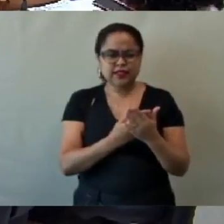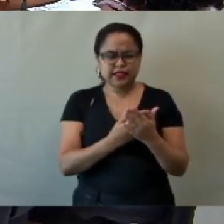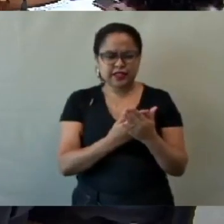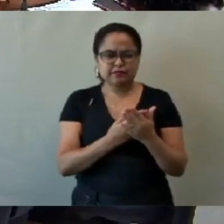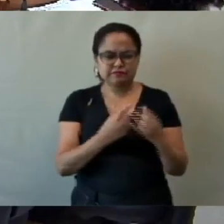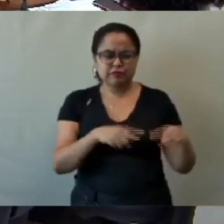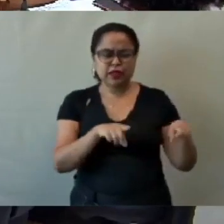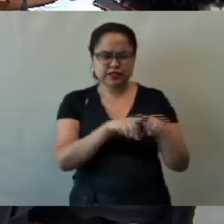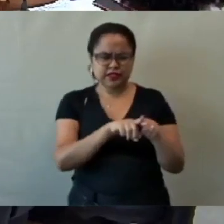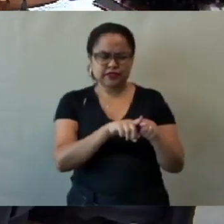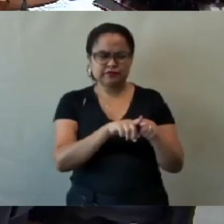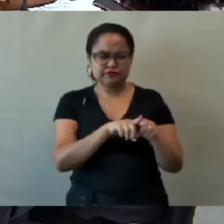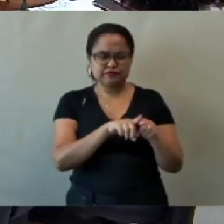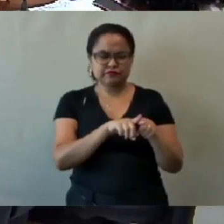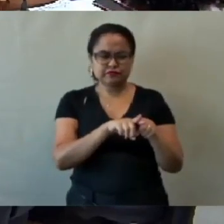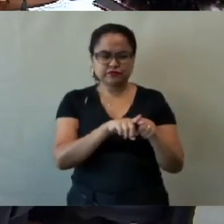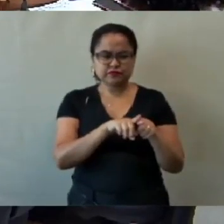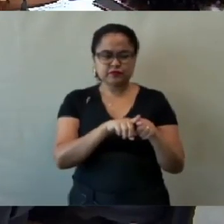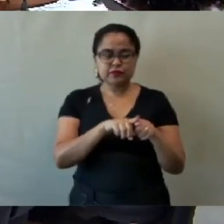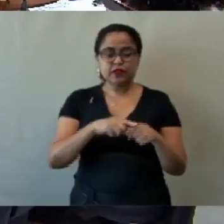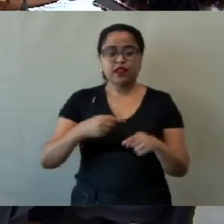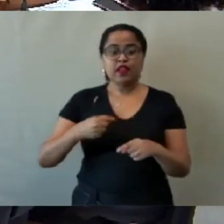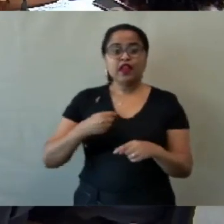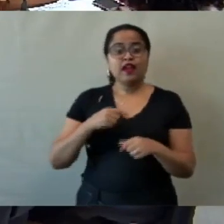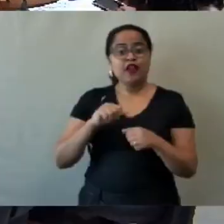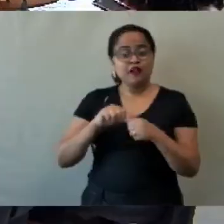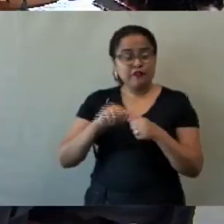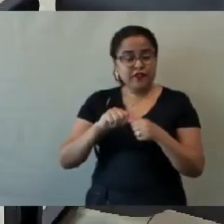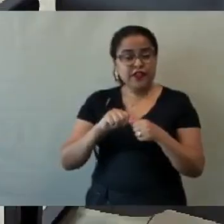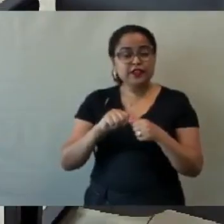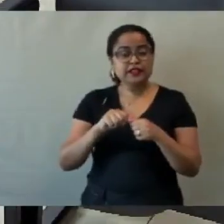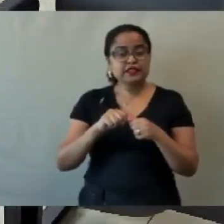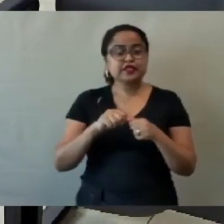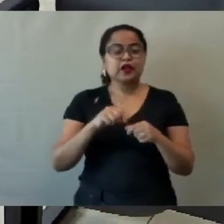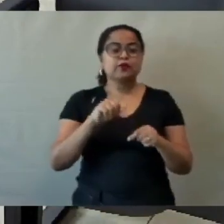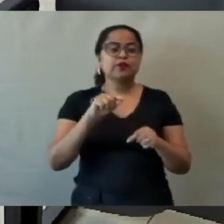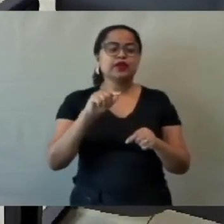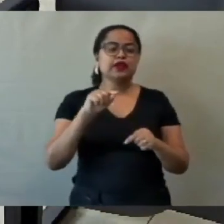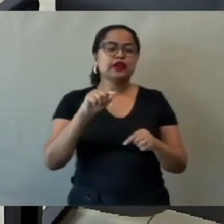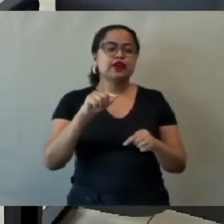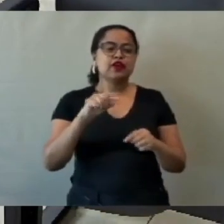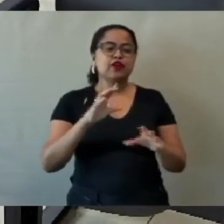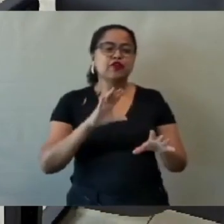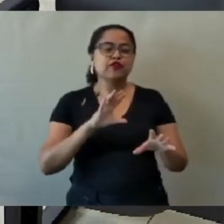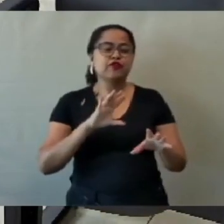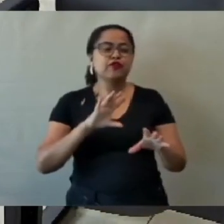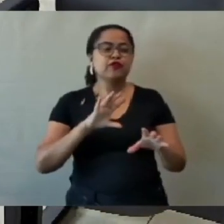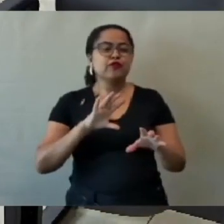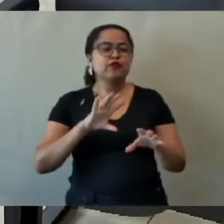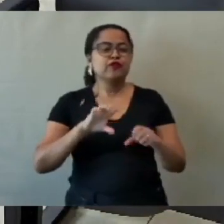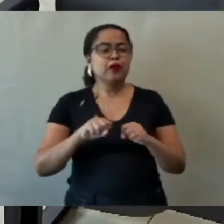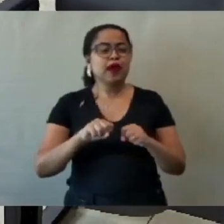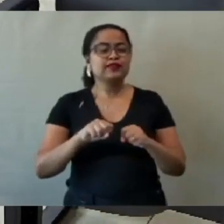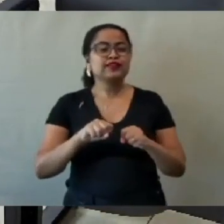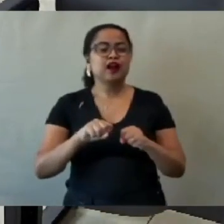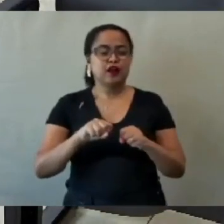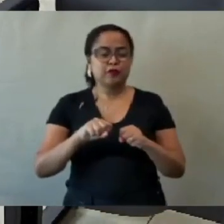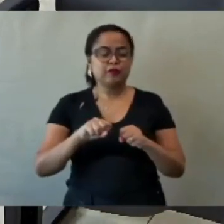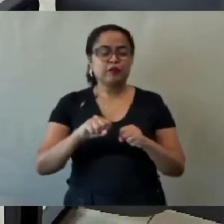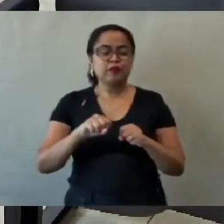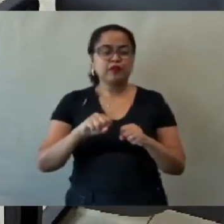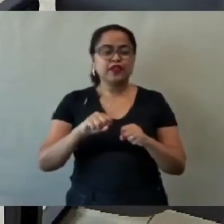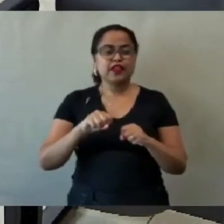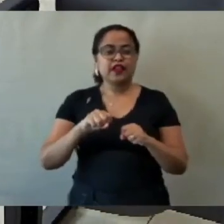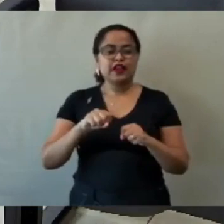Vander falou, eu fiz minha formação semipresencial, porque a prefeitura,